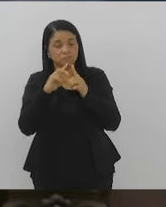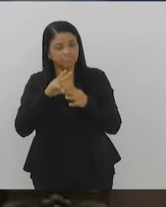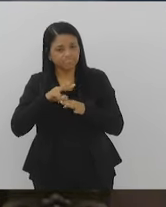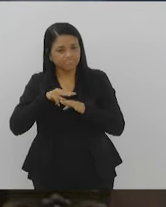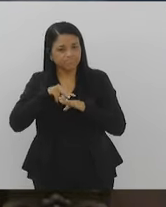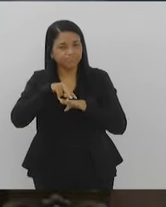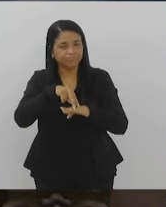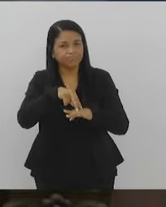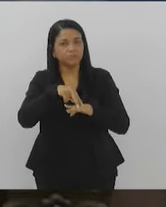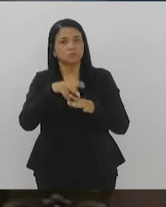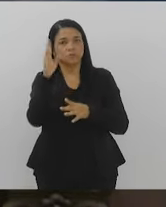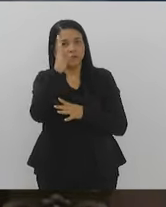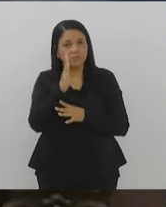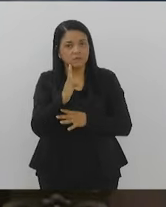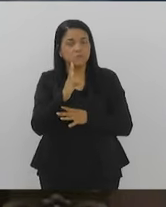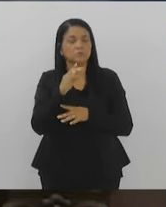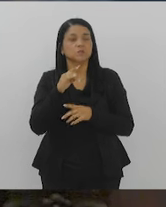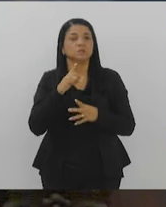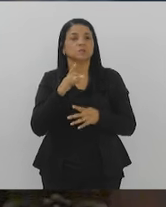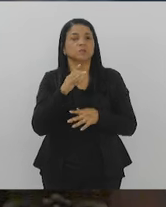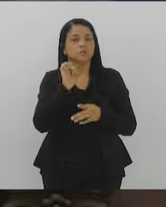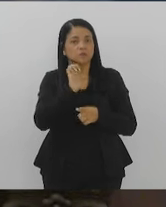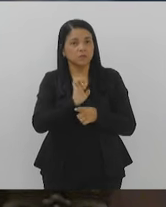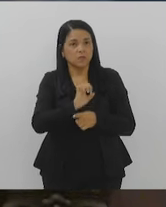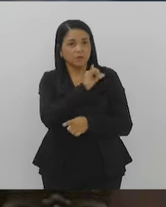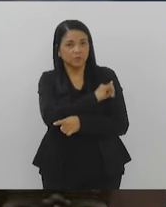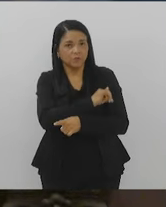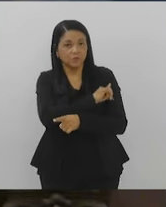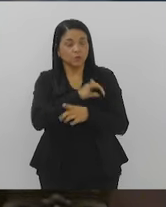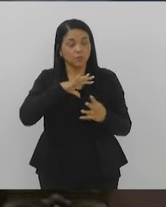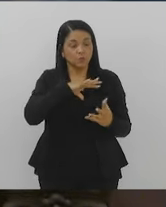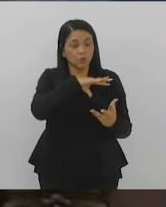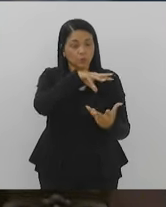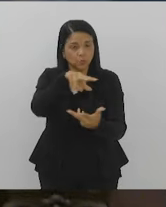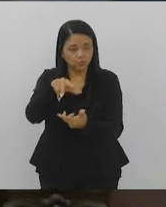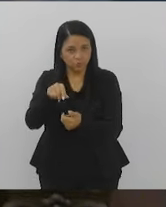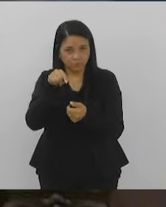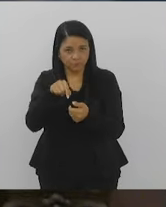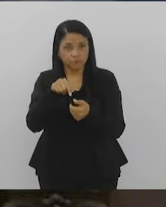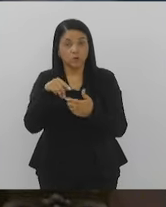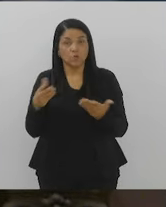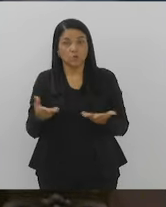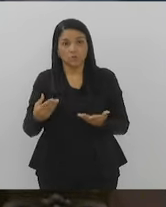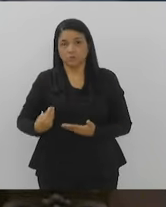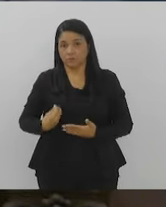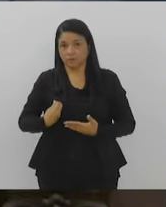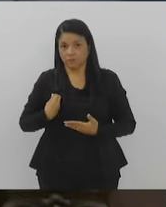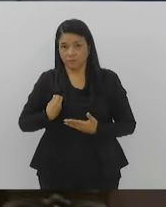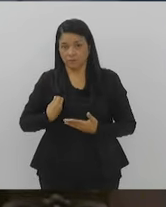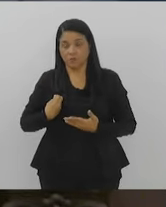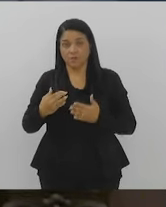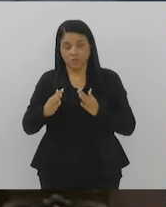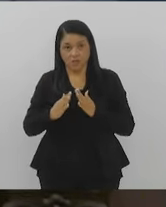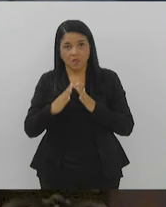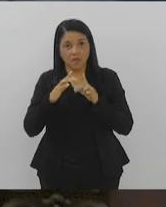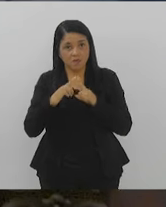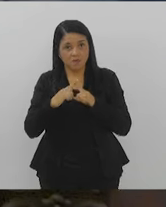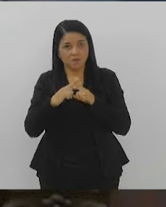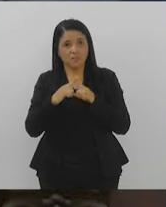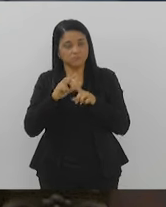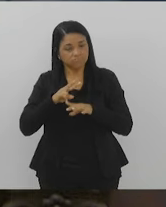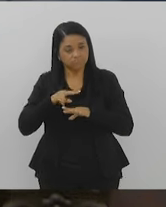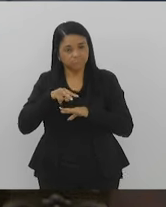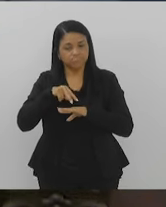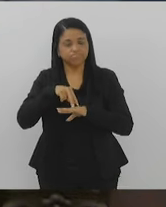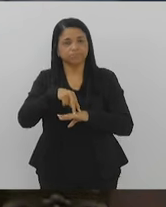do Estado, é o cinturão do mundo. Hoje vivemos porque a igreja segura o nosso Brasil e segura o